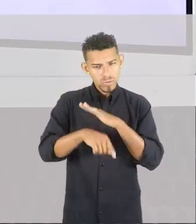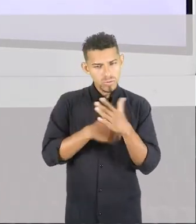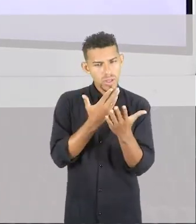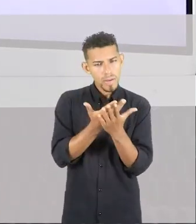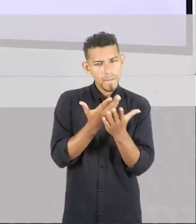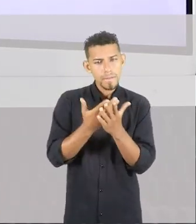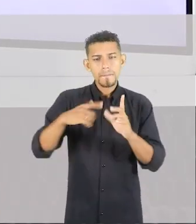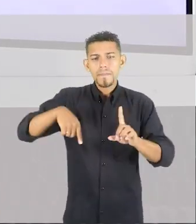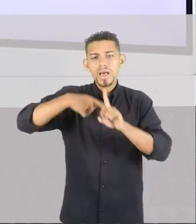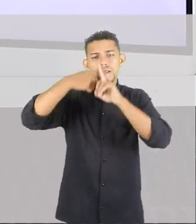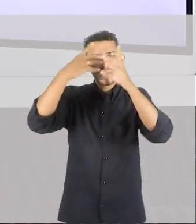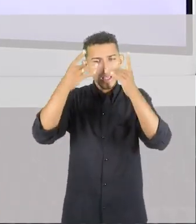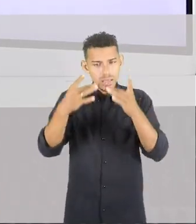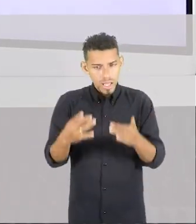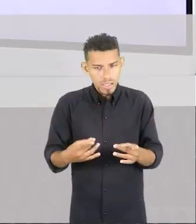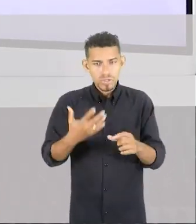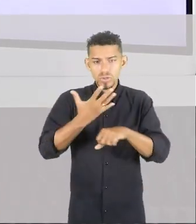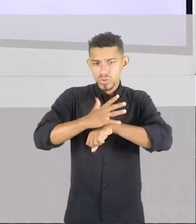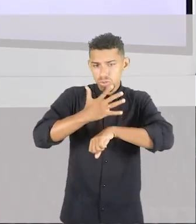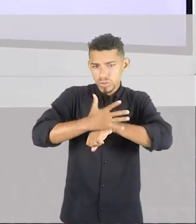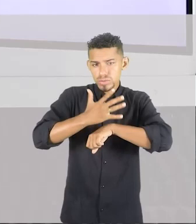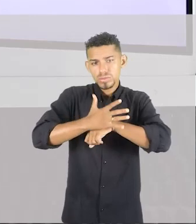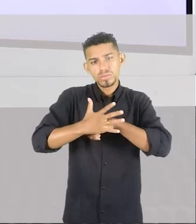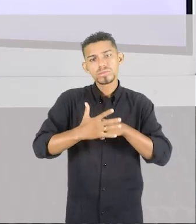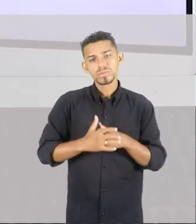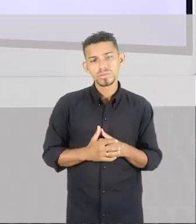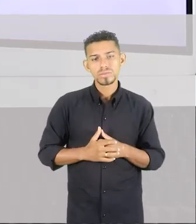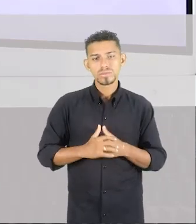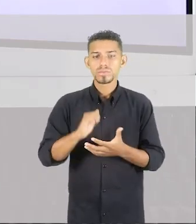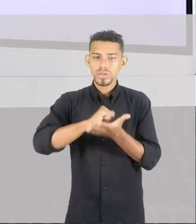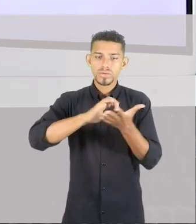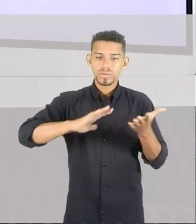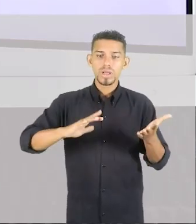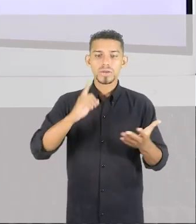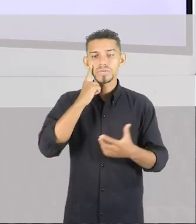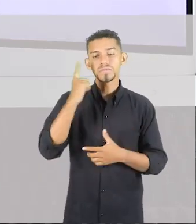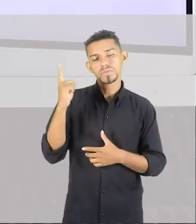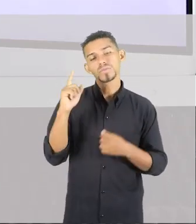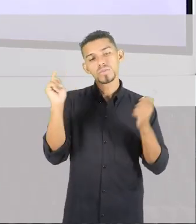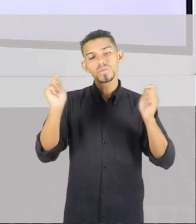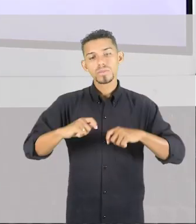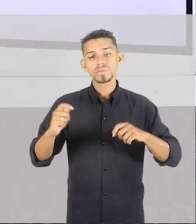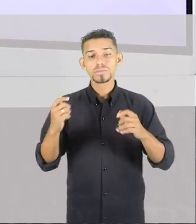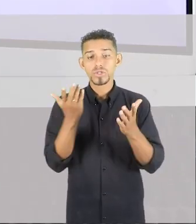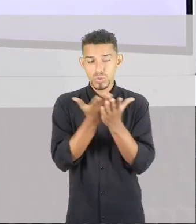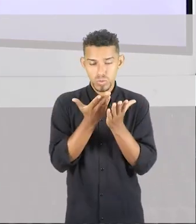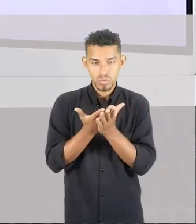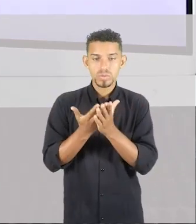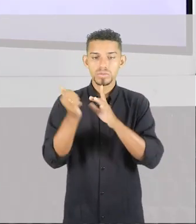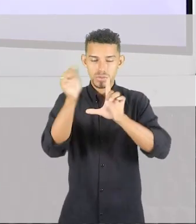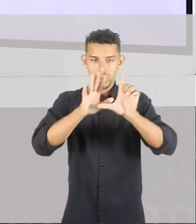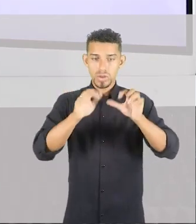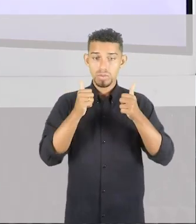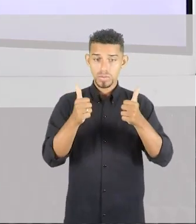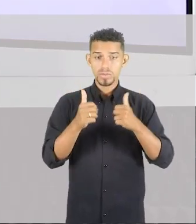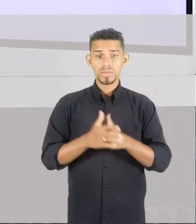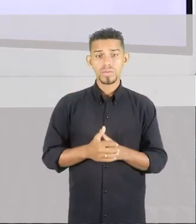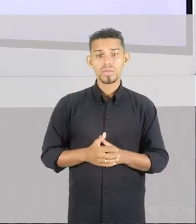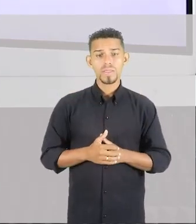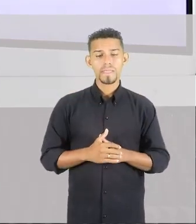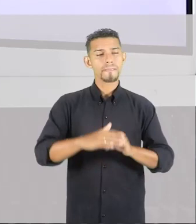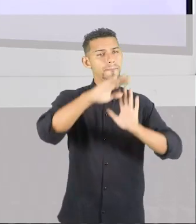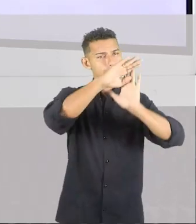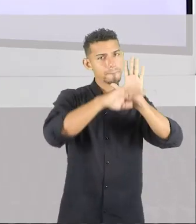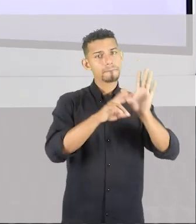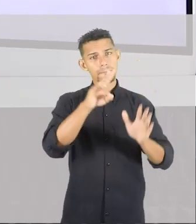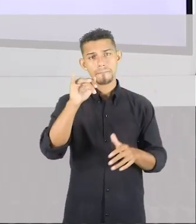mais, para ter mais detalhes e treinar, fazendo mais exercícios, é necessário acessar o plano de estudos, tá bom? O plano de estudos